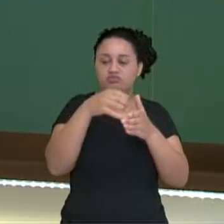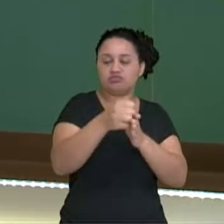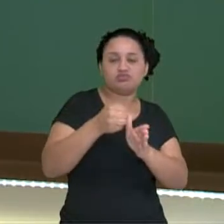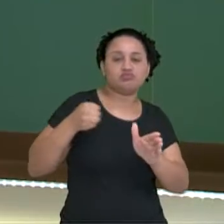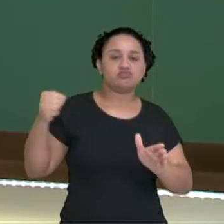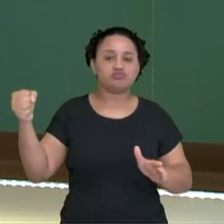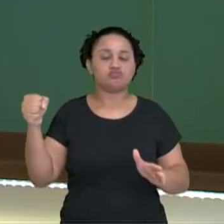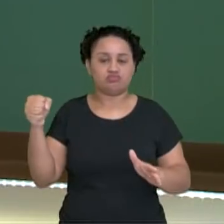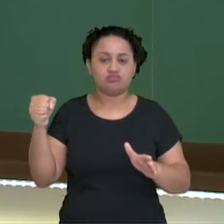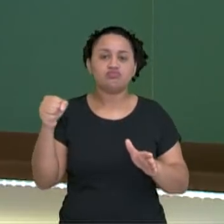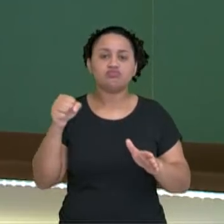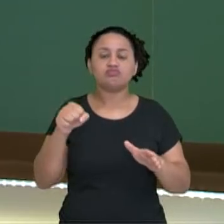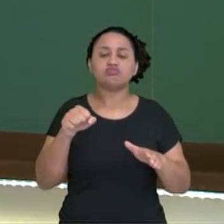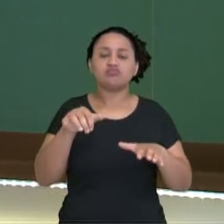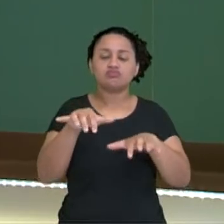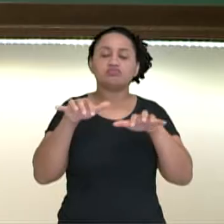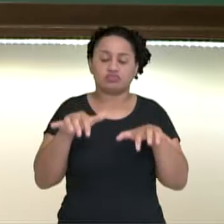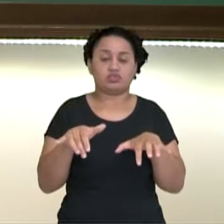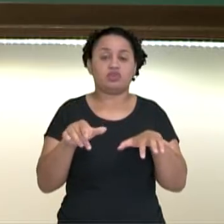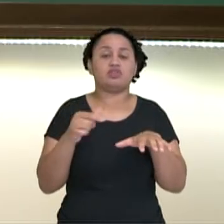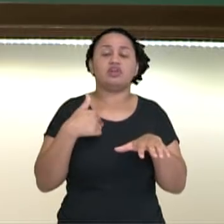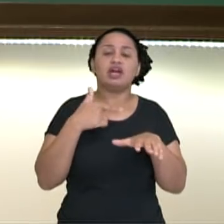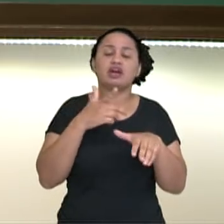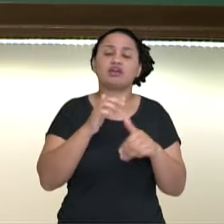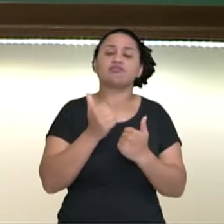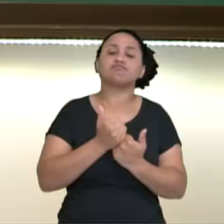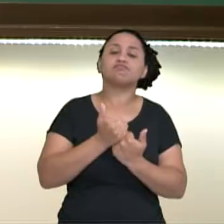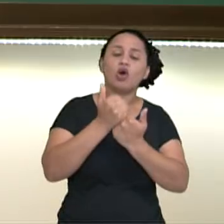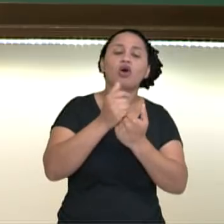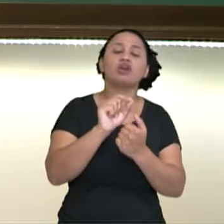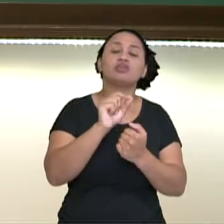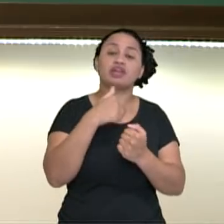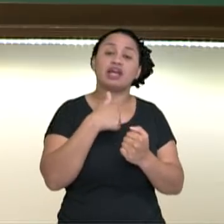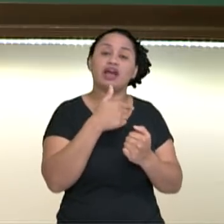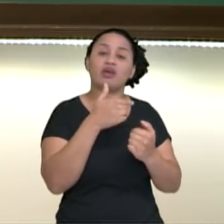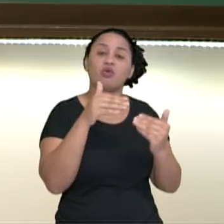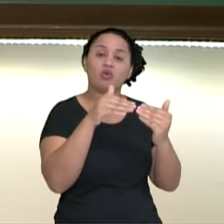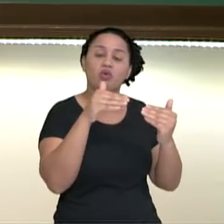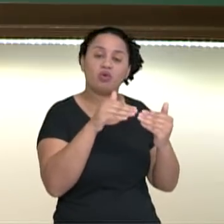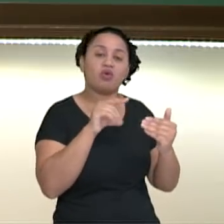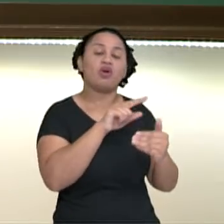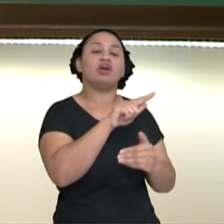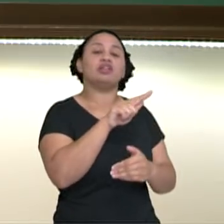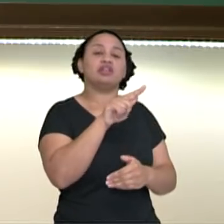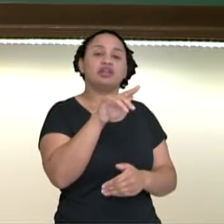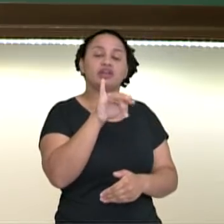ver o parlamento apoiando a entrada de Guilherme de Orange dentro, né, então para